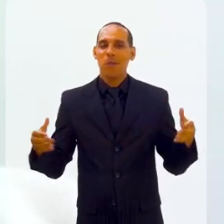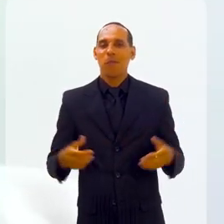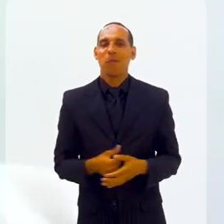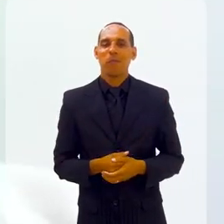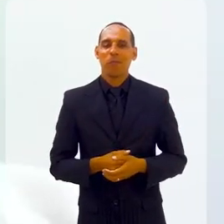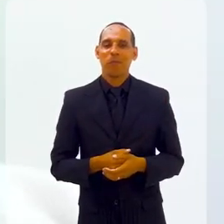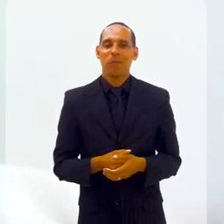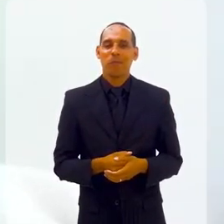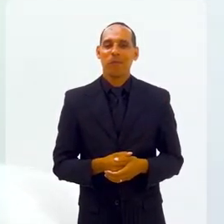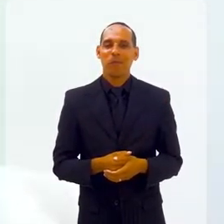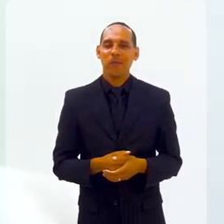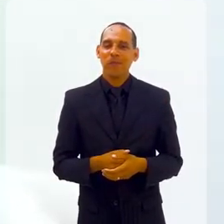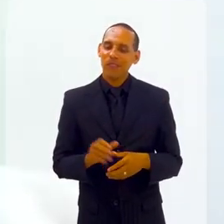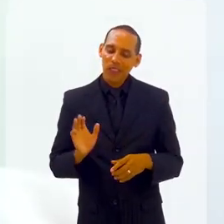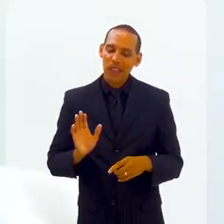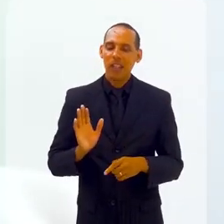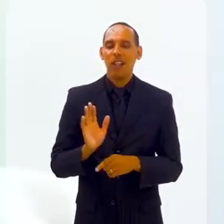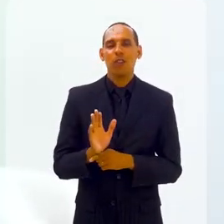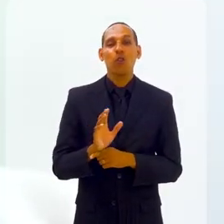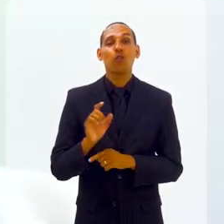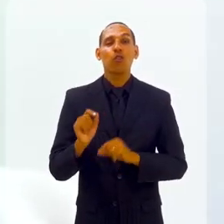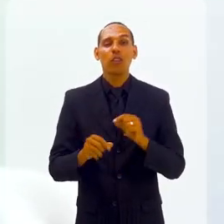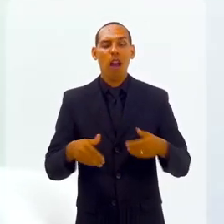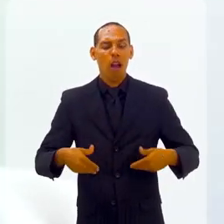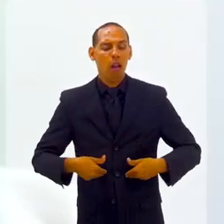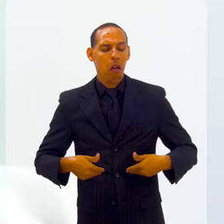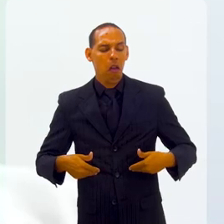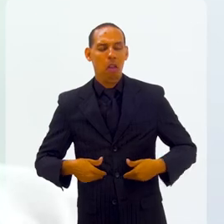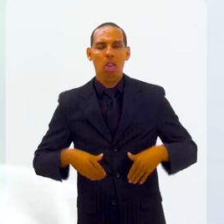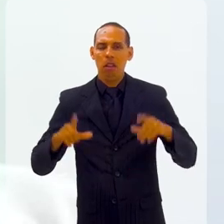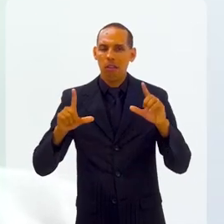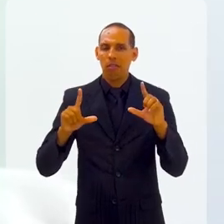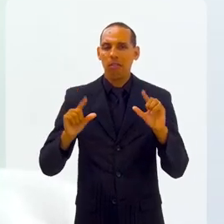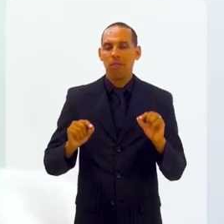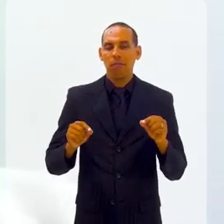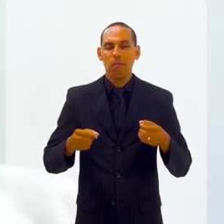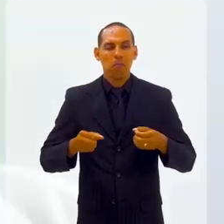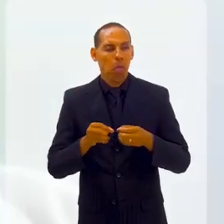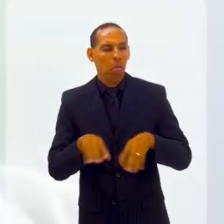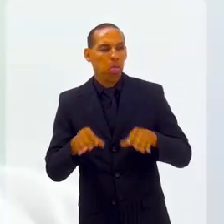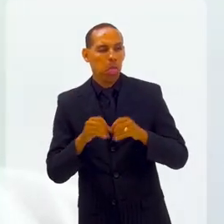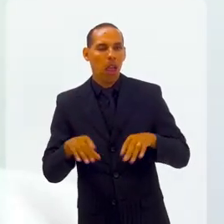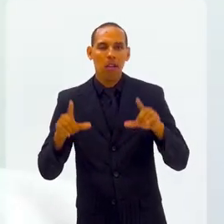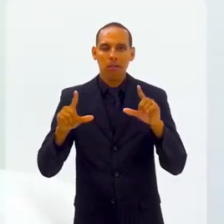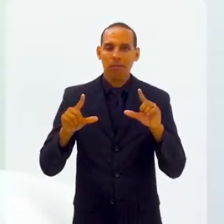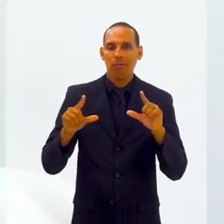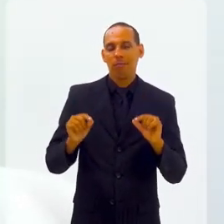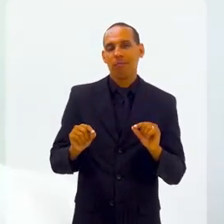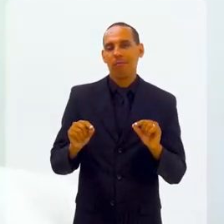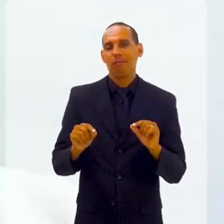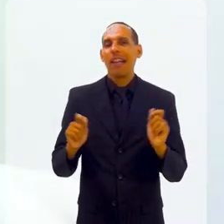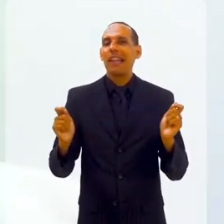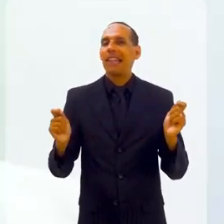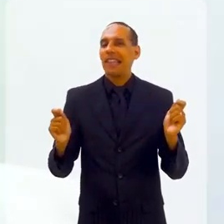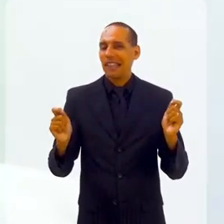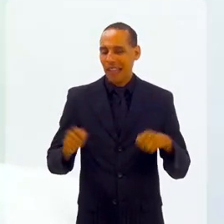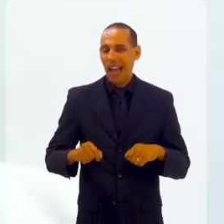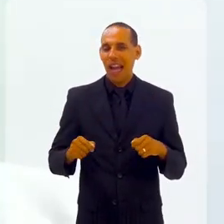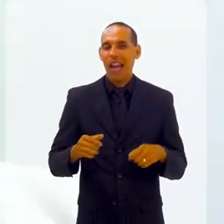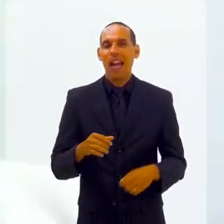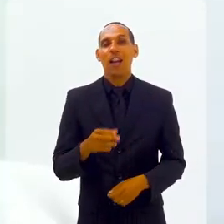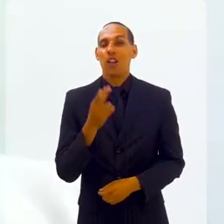abundância né auxiliar na questão da redução da Fome redução desperdício enfim levar